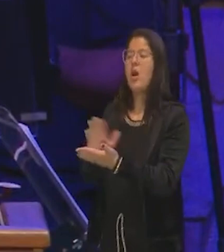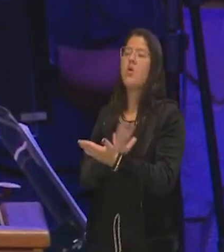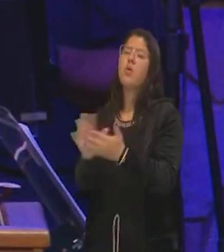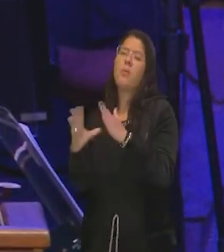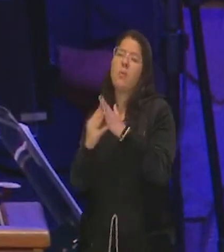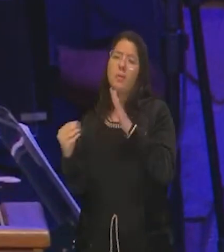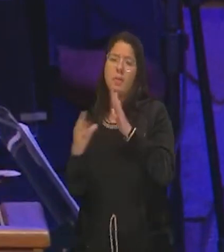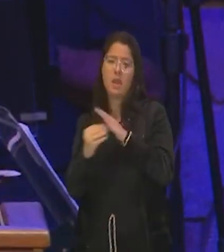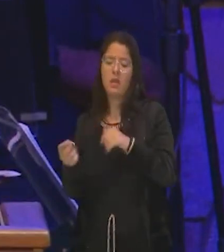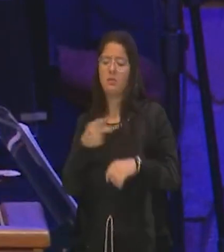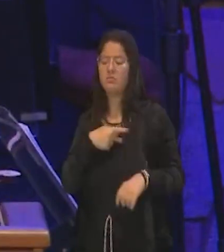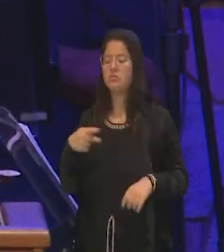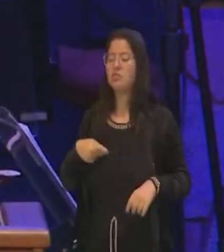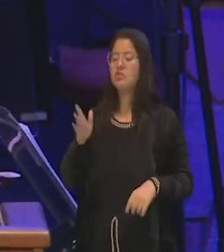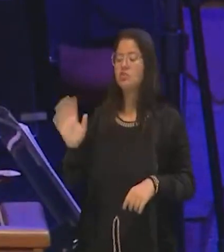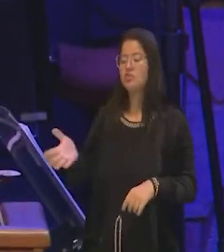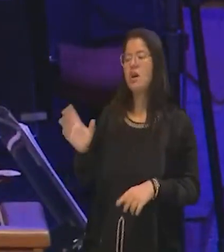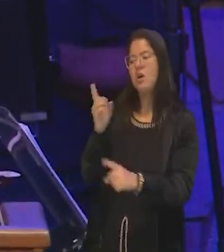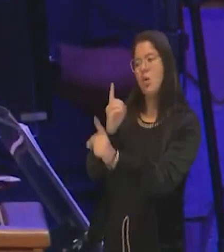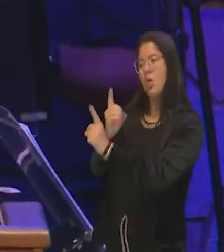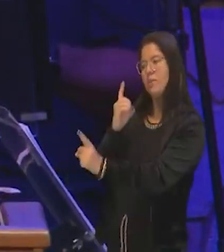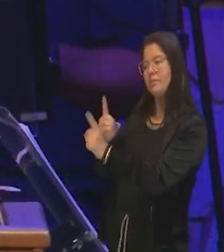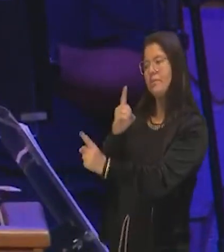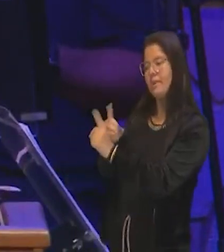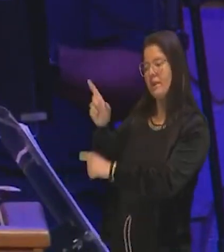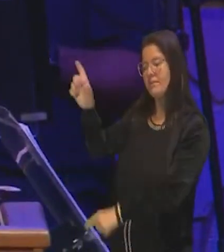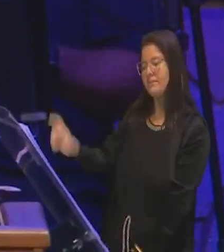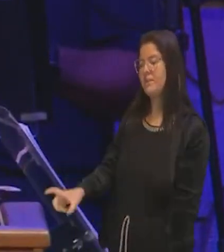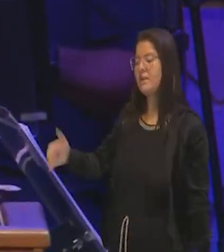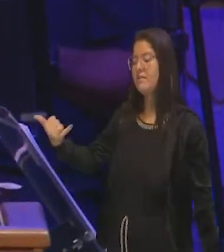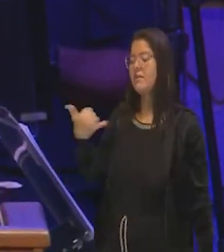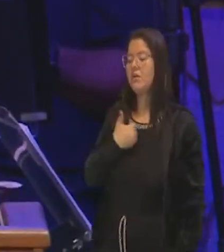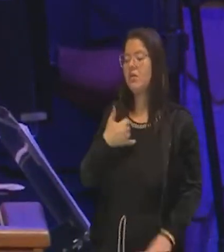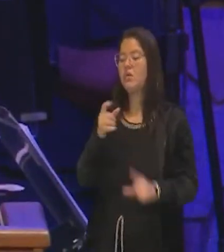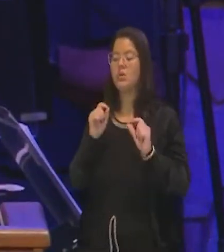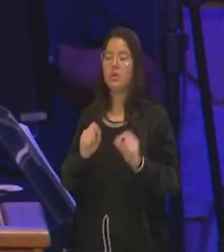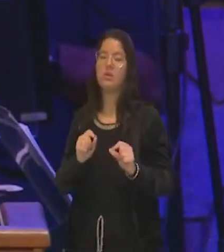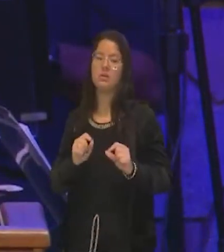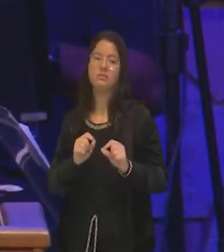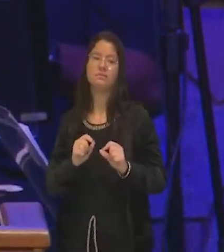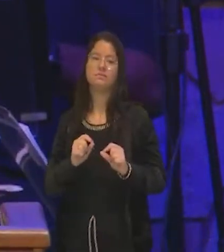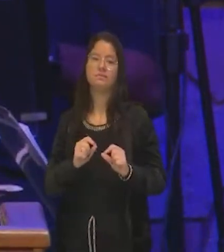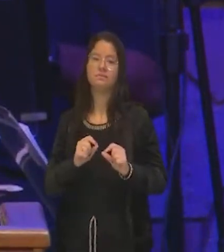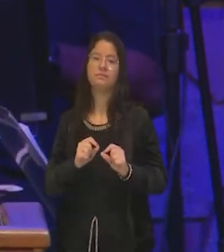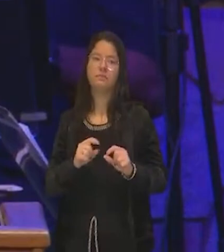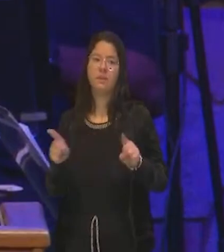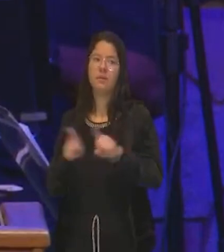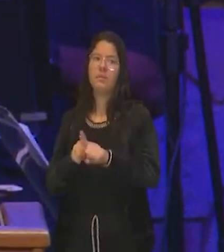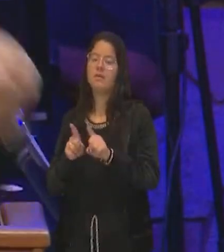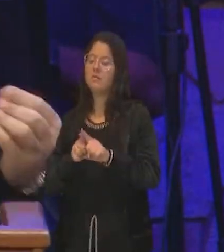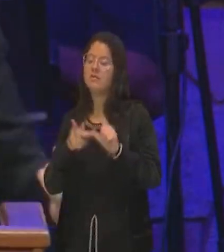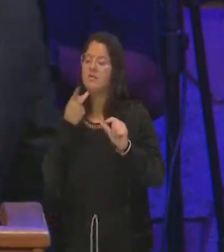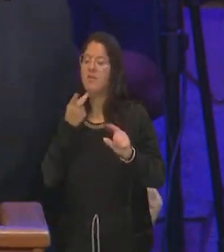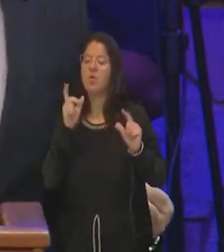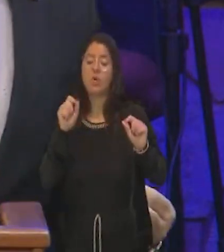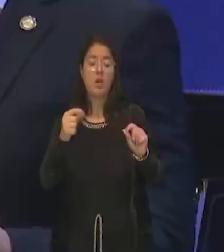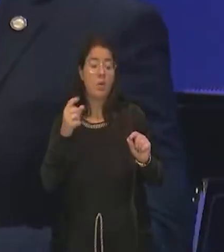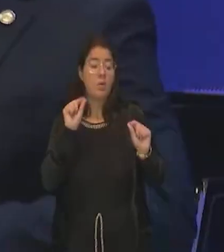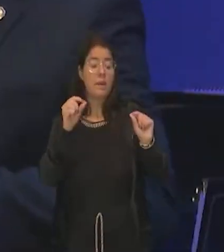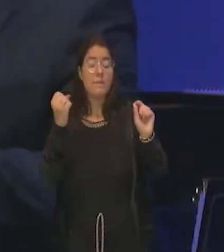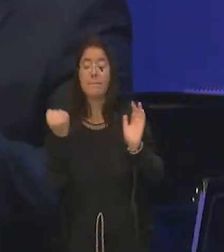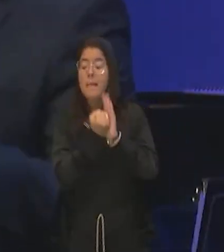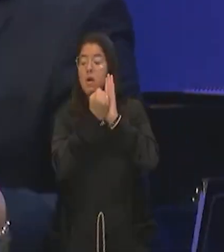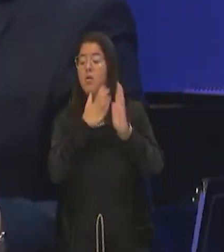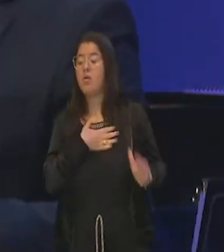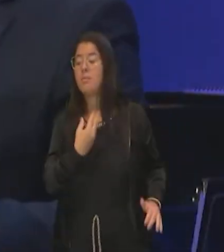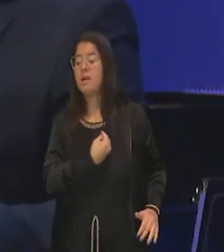pastorais, já tive alguns encontros com ele, e ele disse o seguinte para mim em um dos encontros: pastor, o que marcou em minha vida, em